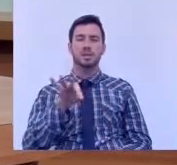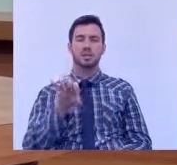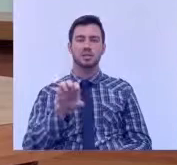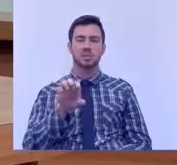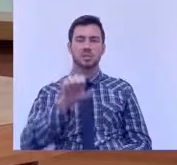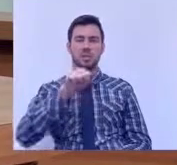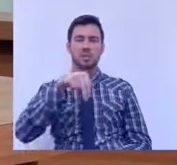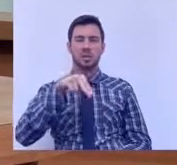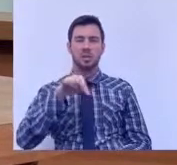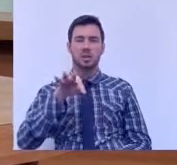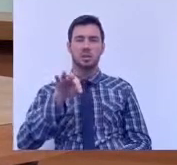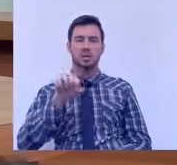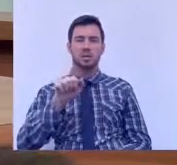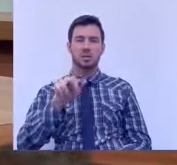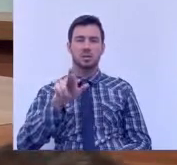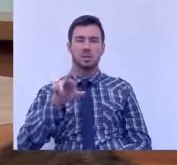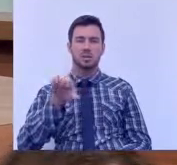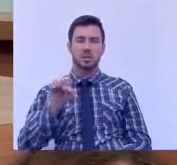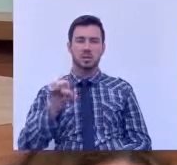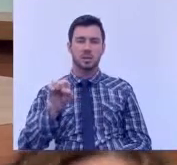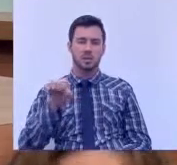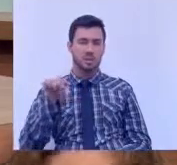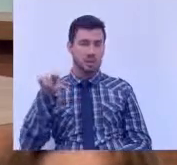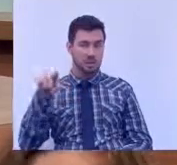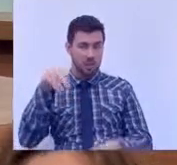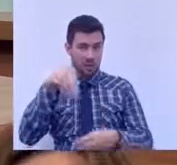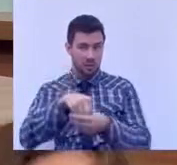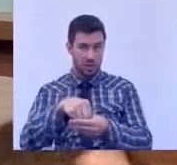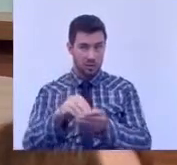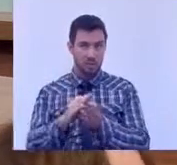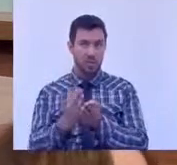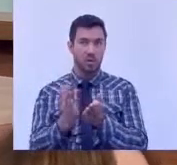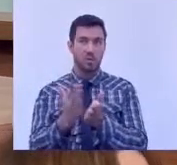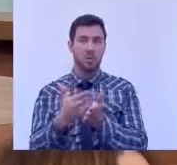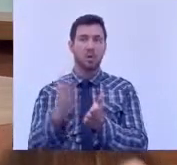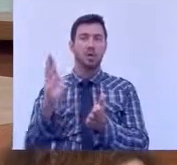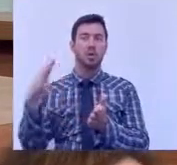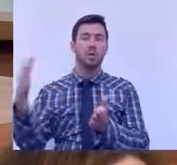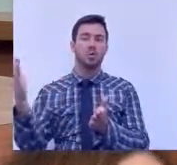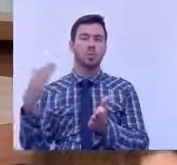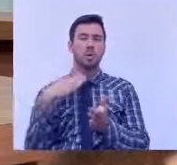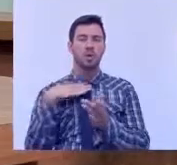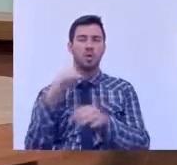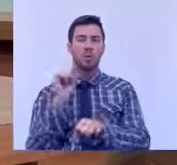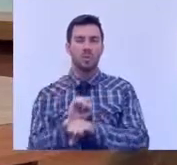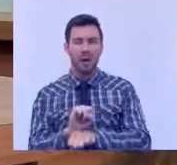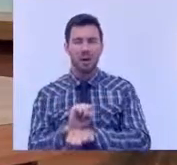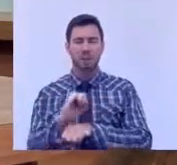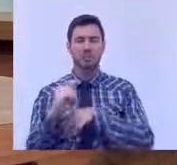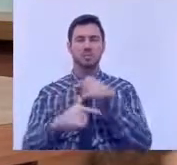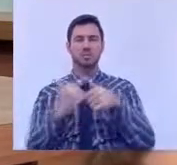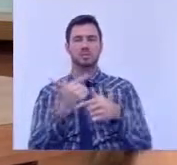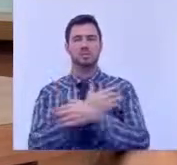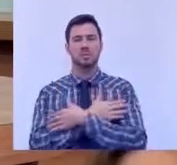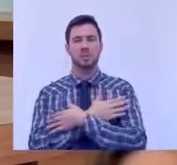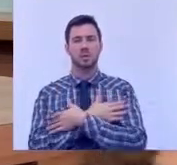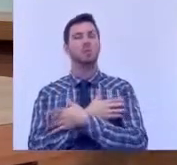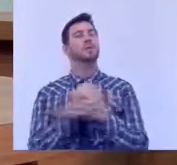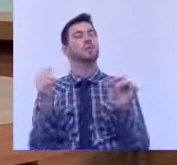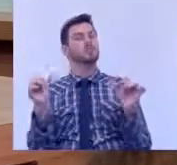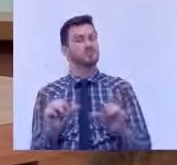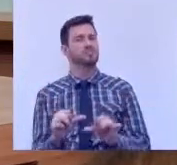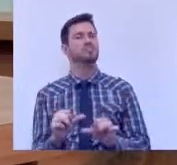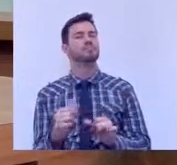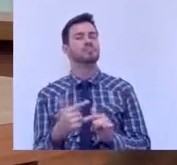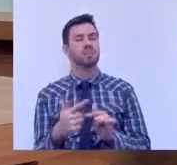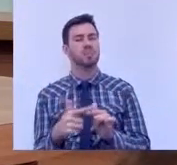e quando o serviço funerário para, aí a coisa realmente fica feia, né? Então, eu acho que a gente deve valorizar cada